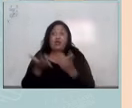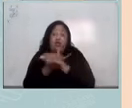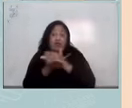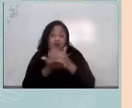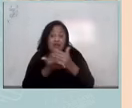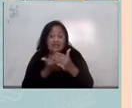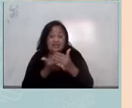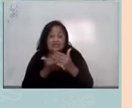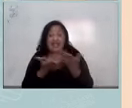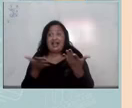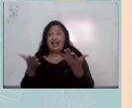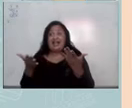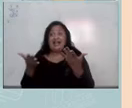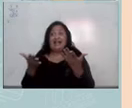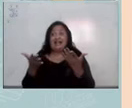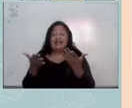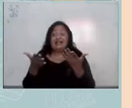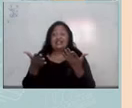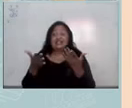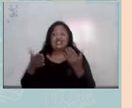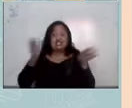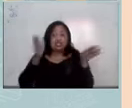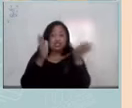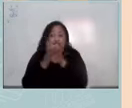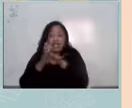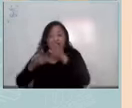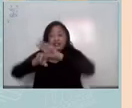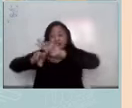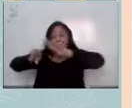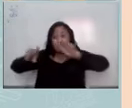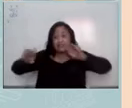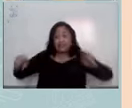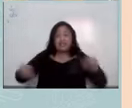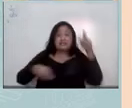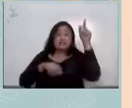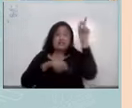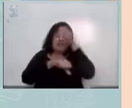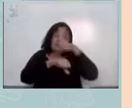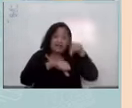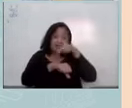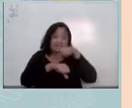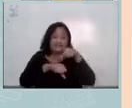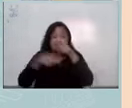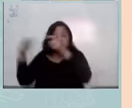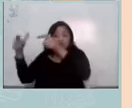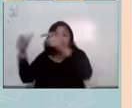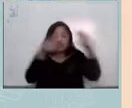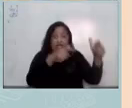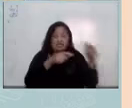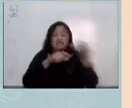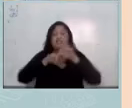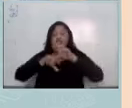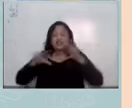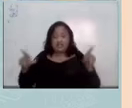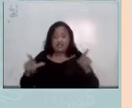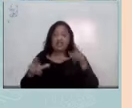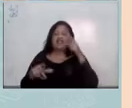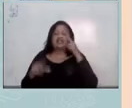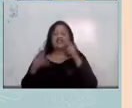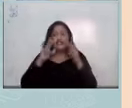vários países, vários continentes diferentes, aí é quando a gente tem uma situação de pandemia. E